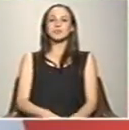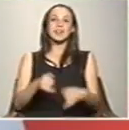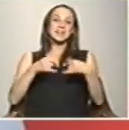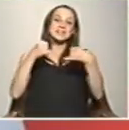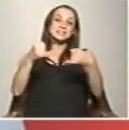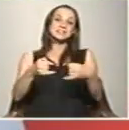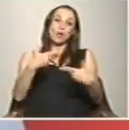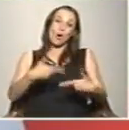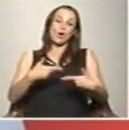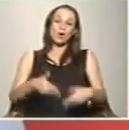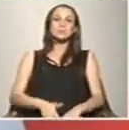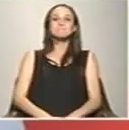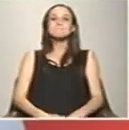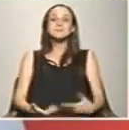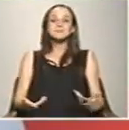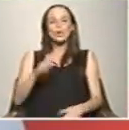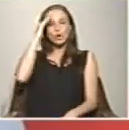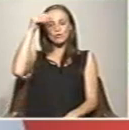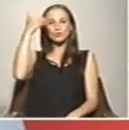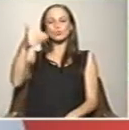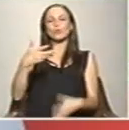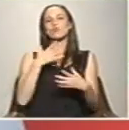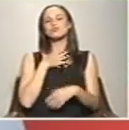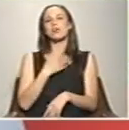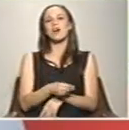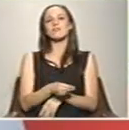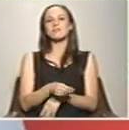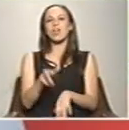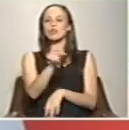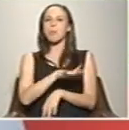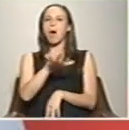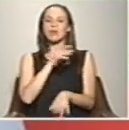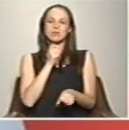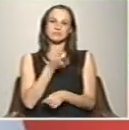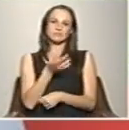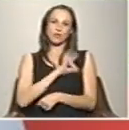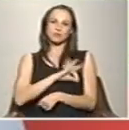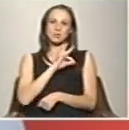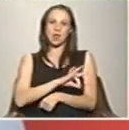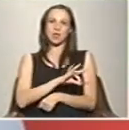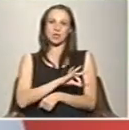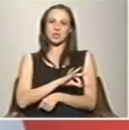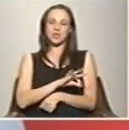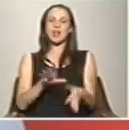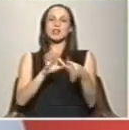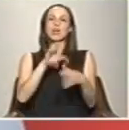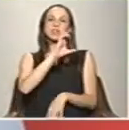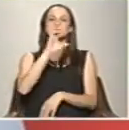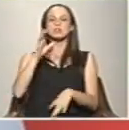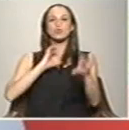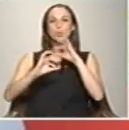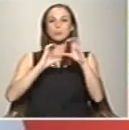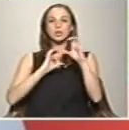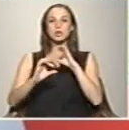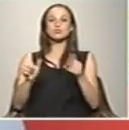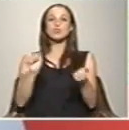No futuro, eu gostaria de seguir uma área profissional dentro das ciências da comunicação, não é? O jornalismo